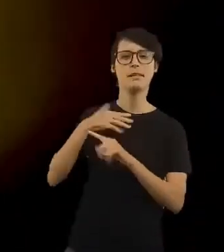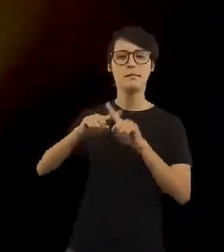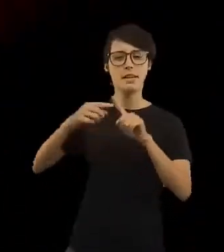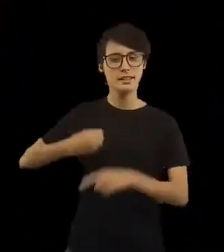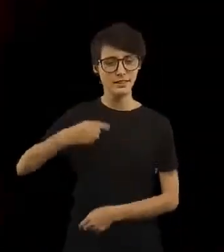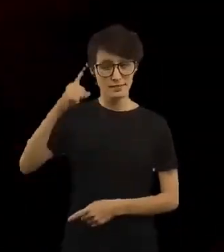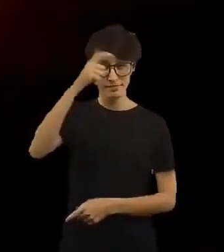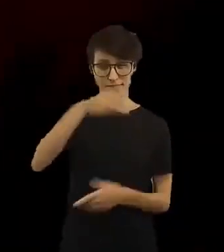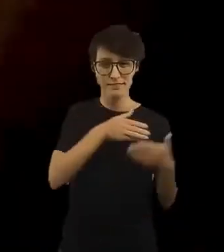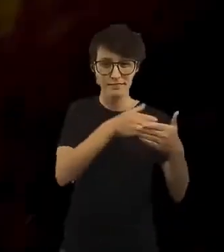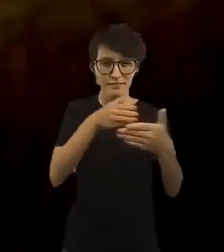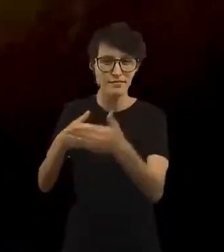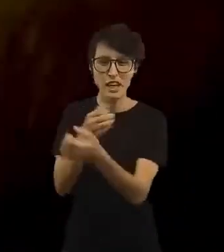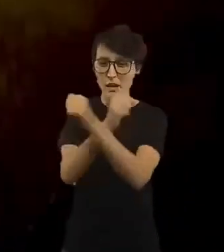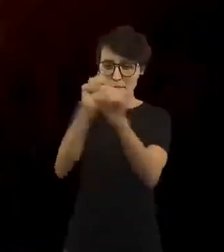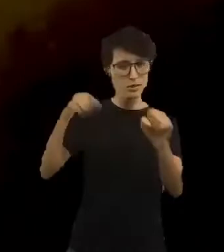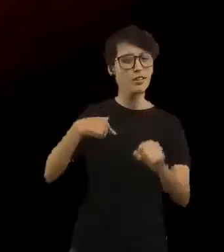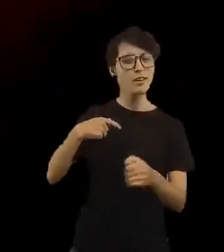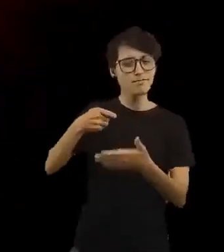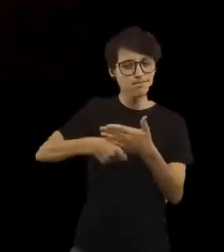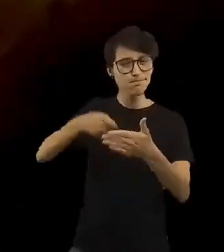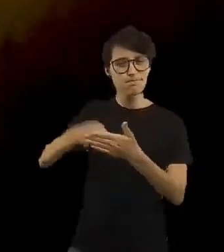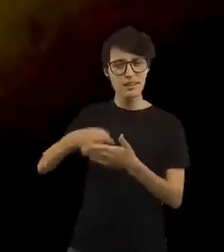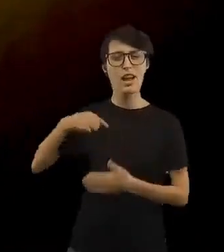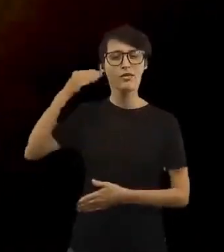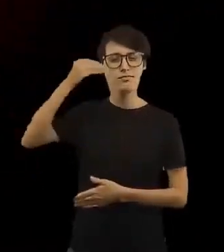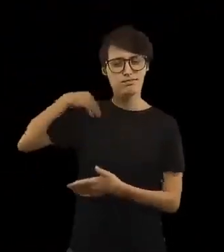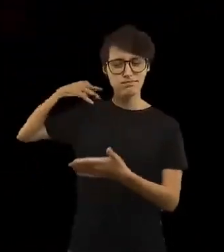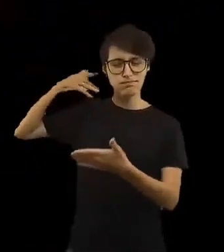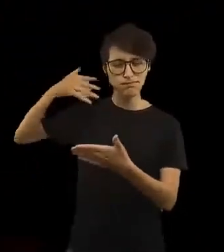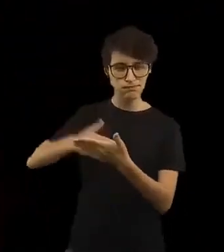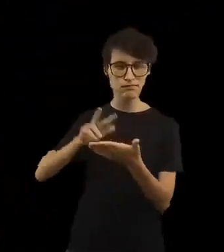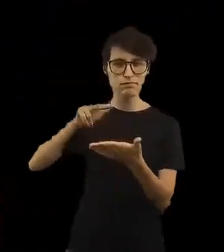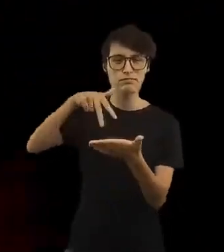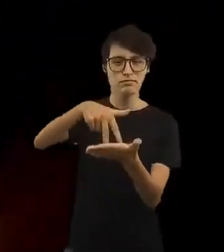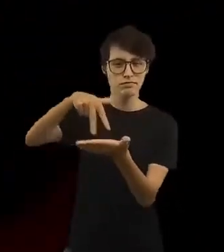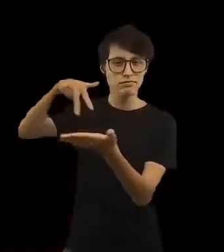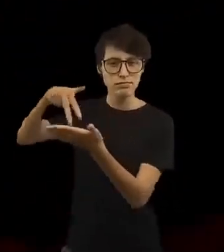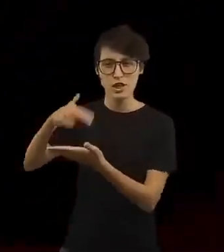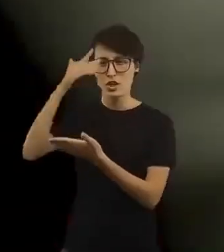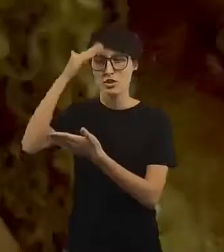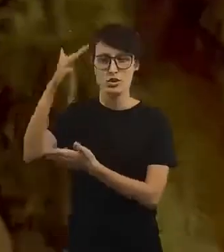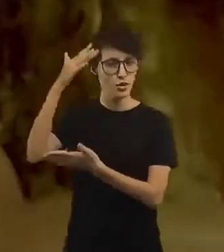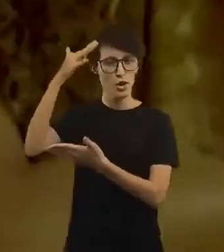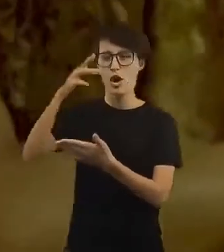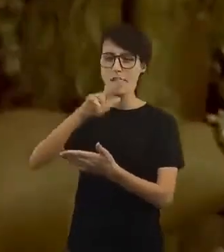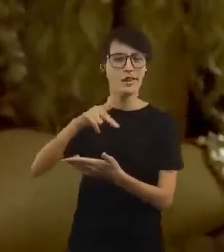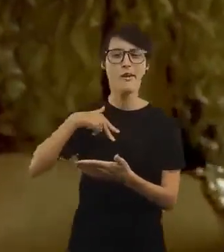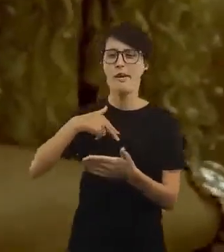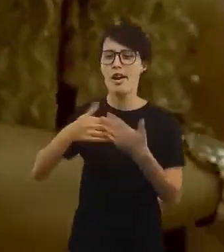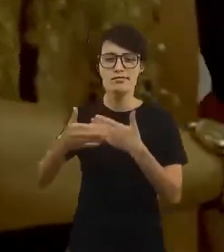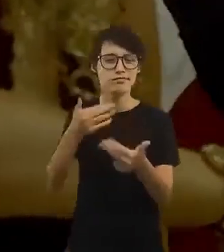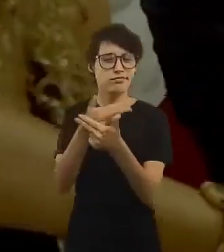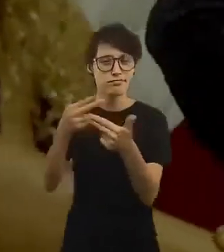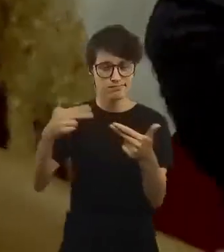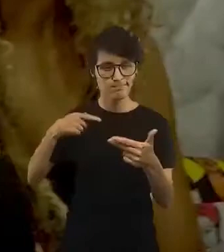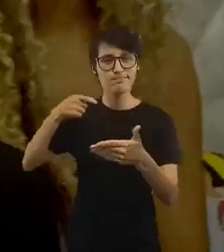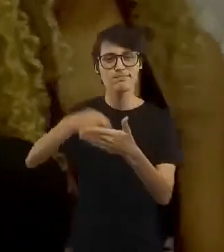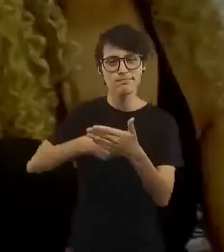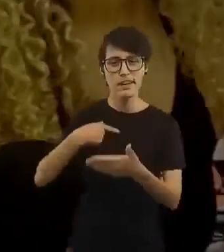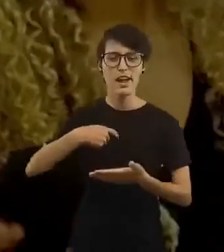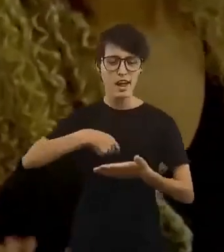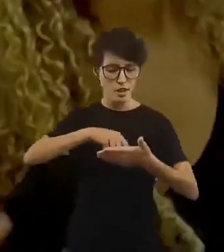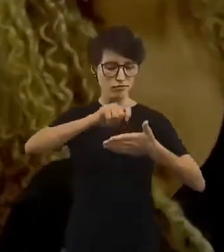existe na minha vida pra quem vive o que eu vivi. Os sonhos só podem ser em vão. Caneta e papel na